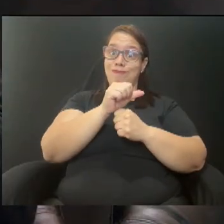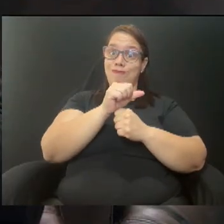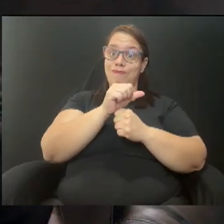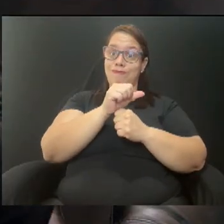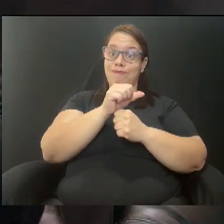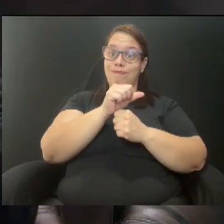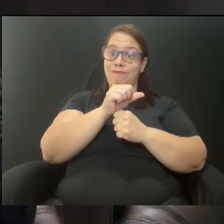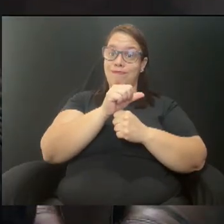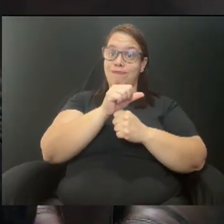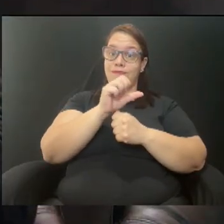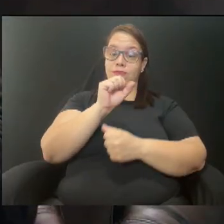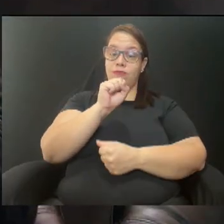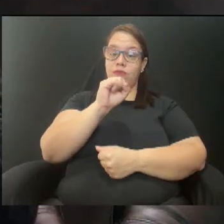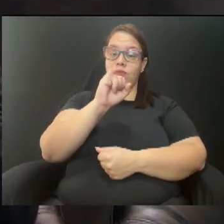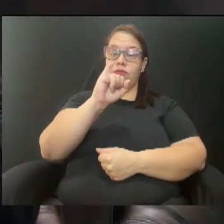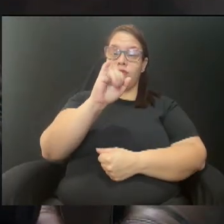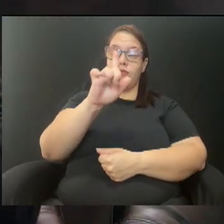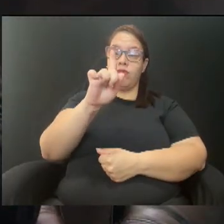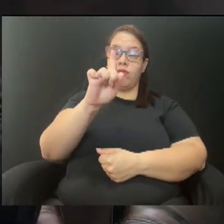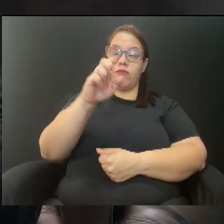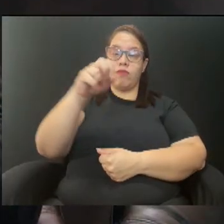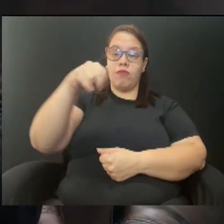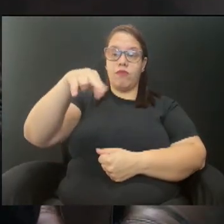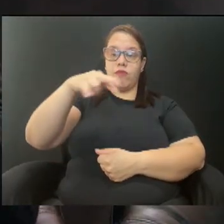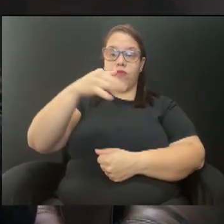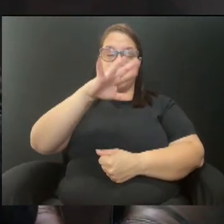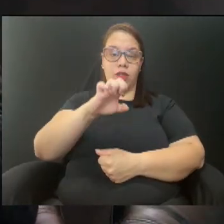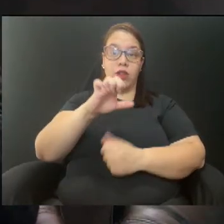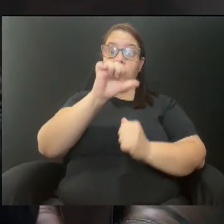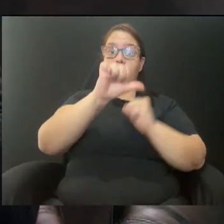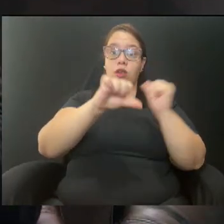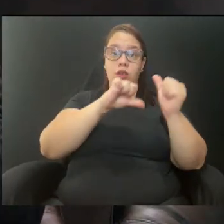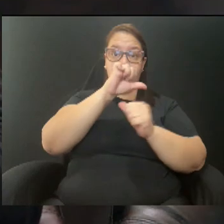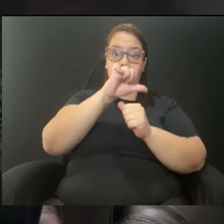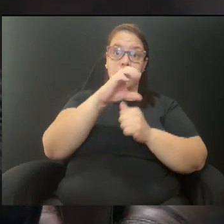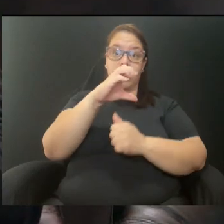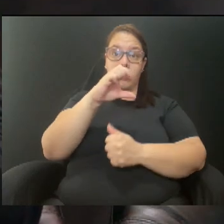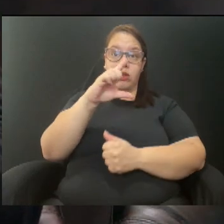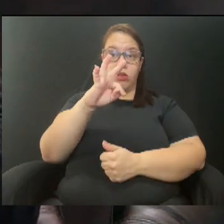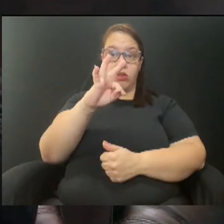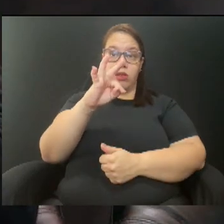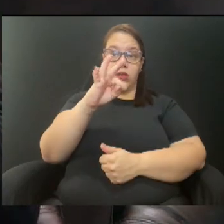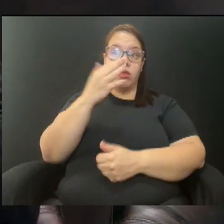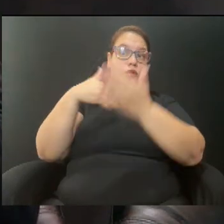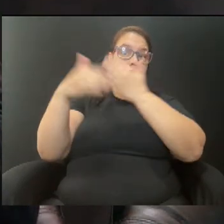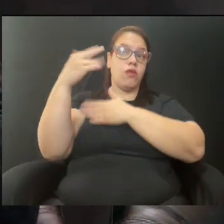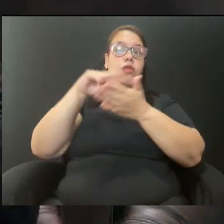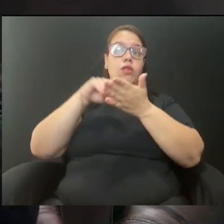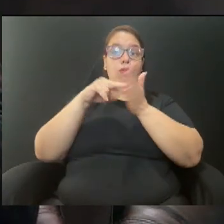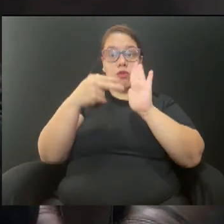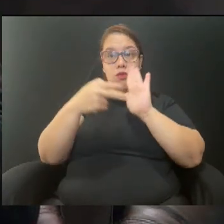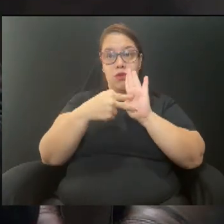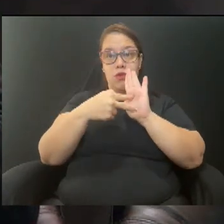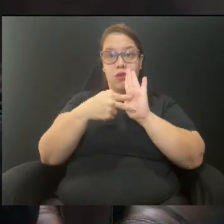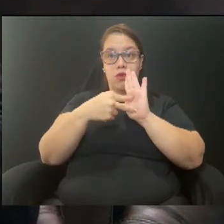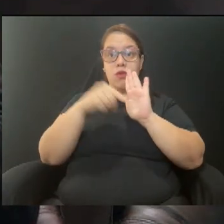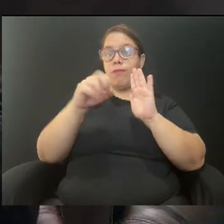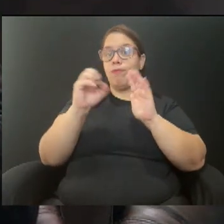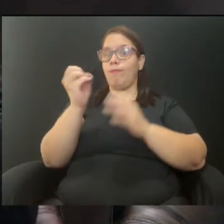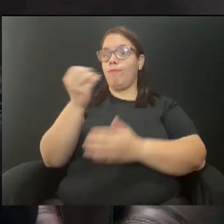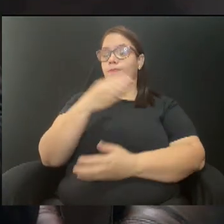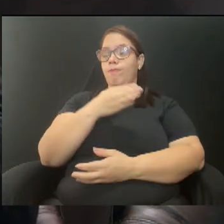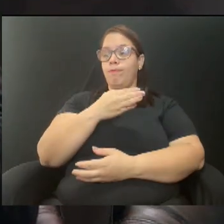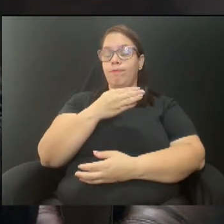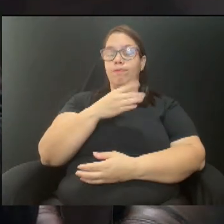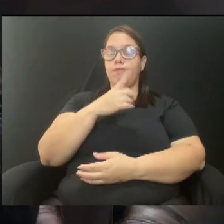mudando de geração para geração. CLT, para uma geração passada, tinha um significado. Para essa nova, ela tem de uma carga